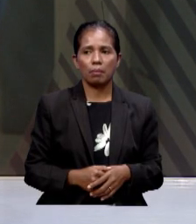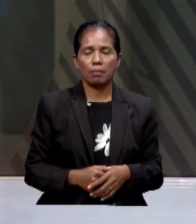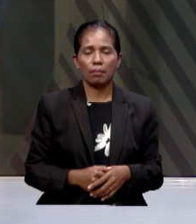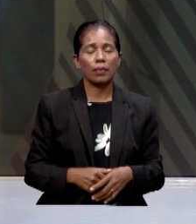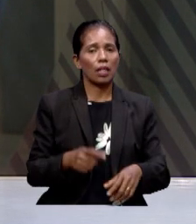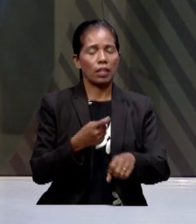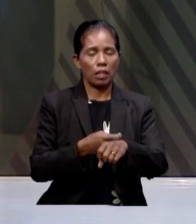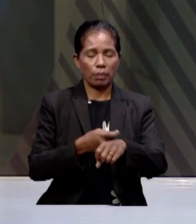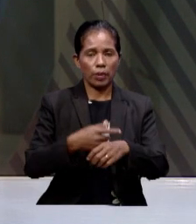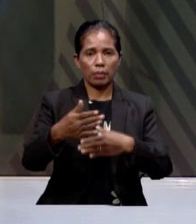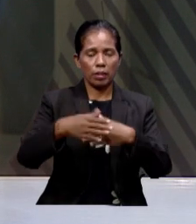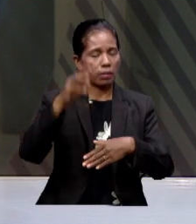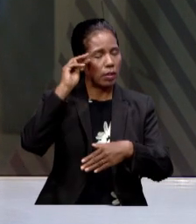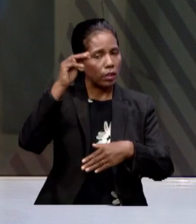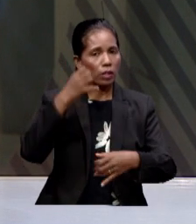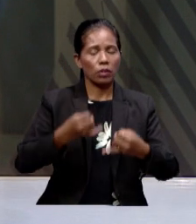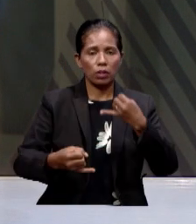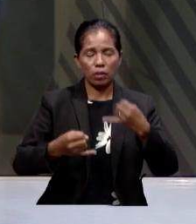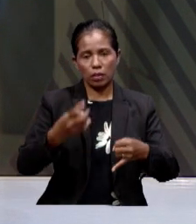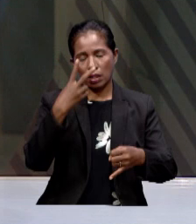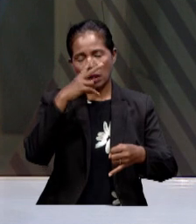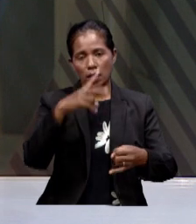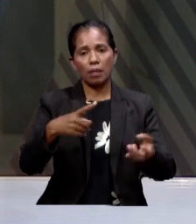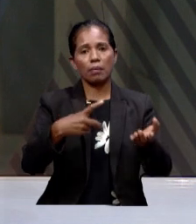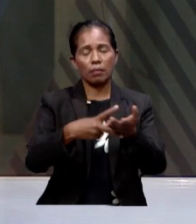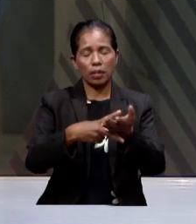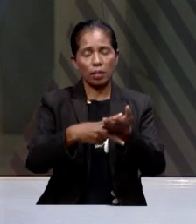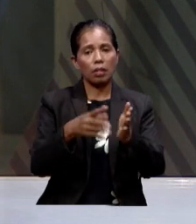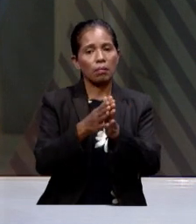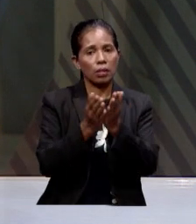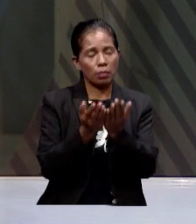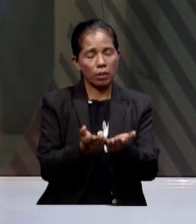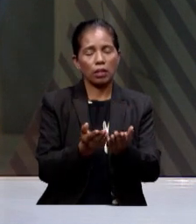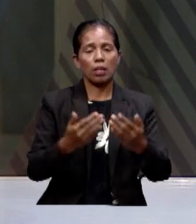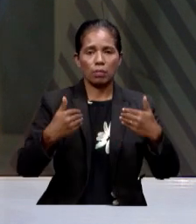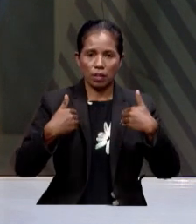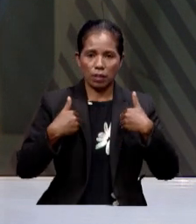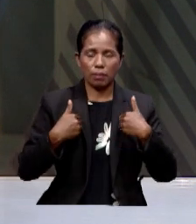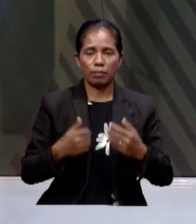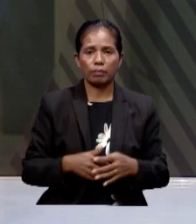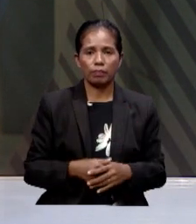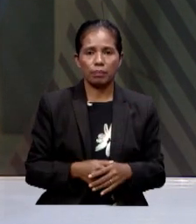E a tempo para o Ministério da Justiça se resolve caderneta, passaporte, NB menos.